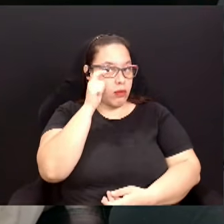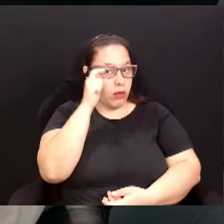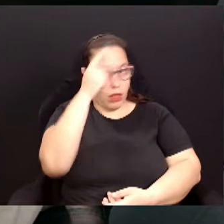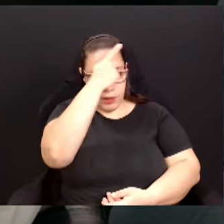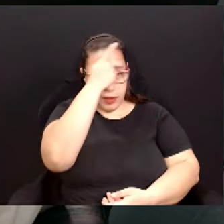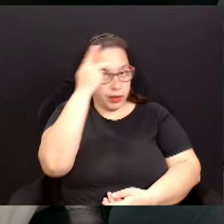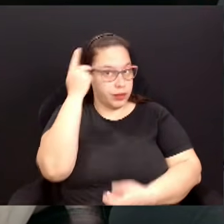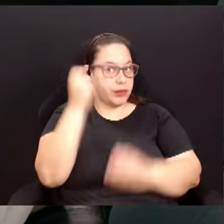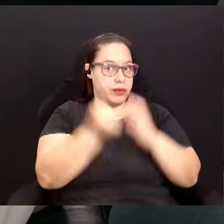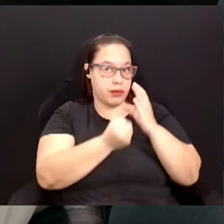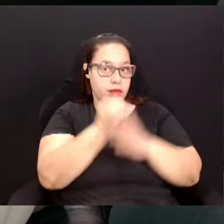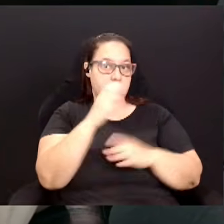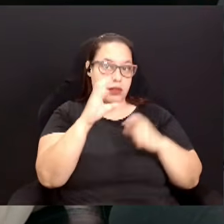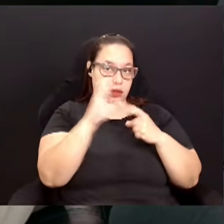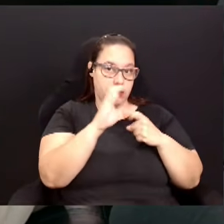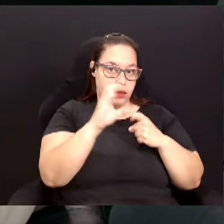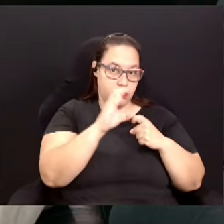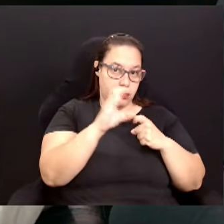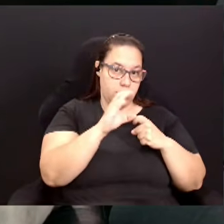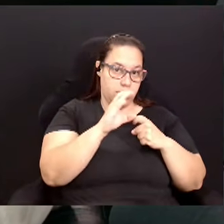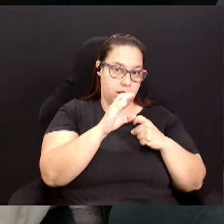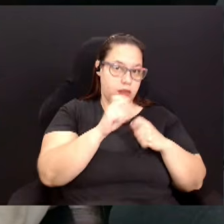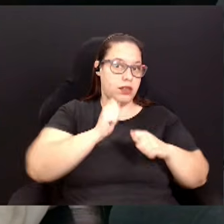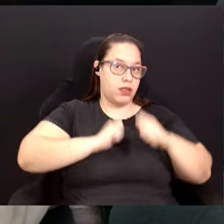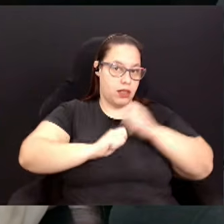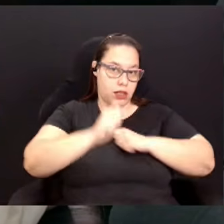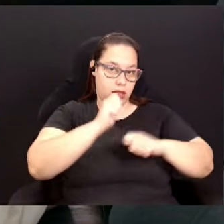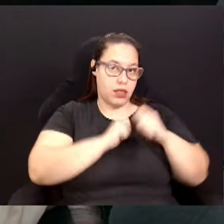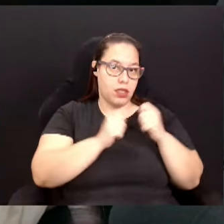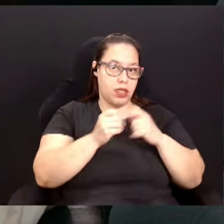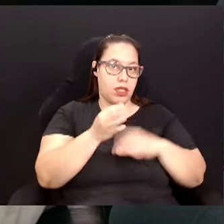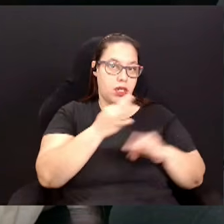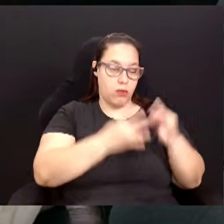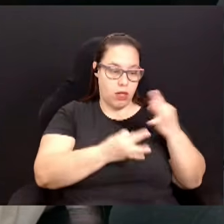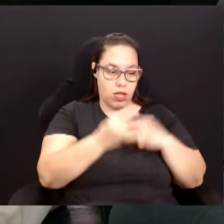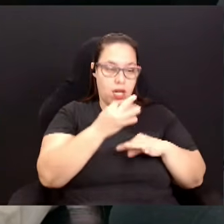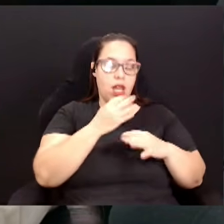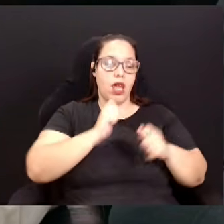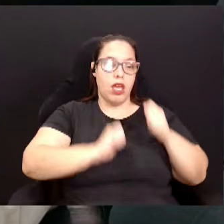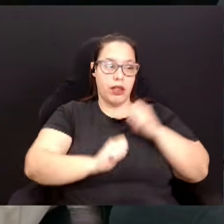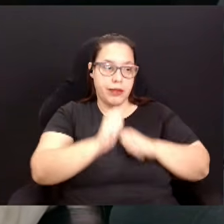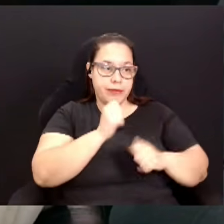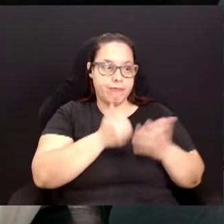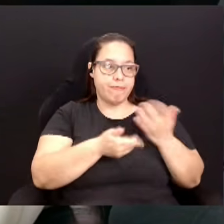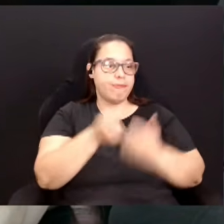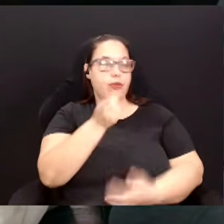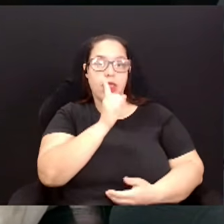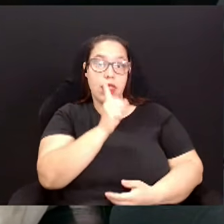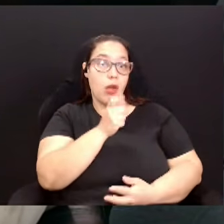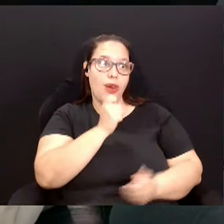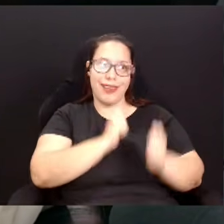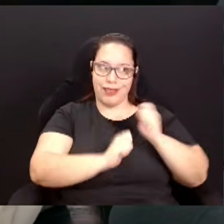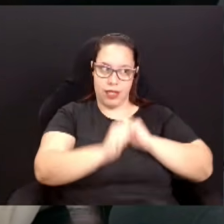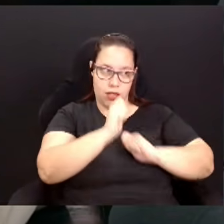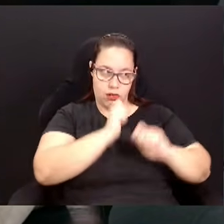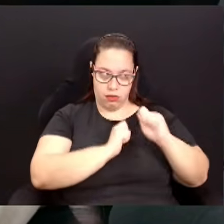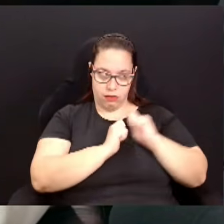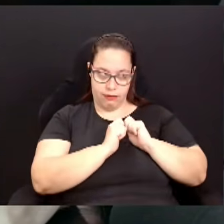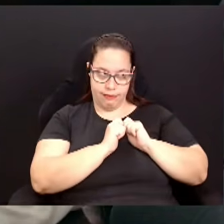clínica com ansiedade, para tratar ansiedade. Às vezes ela não é ansiosa. Às vezes ela